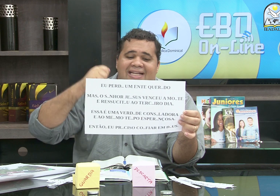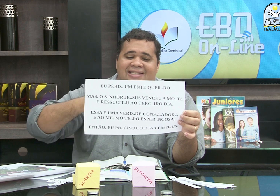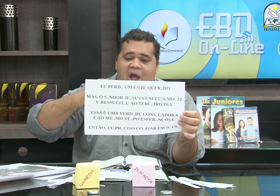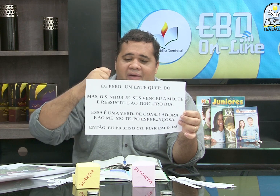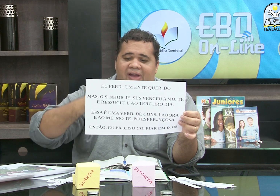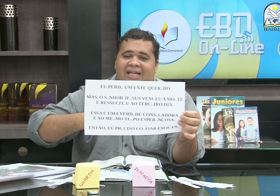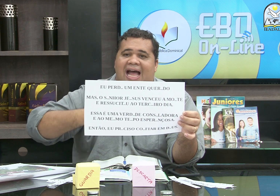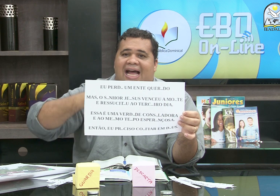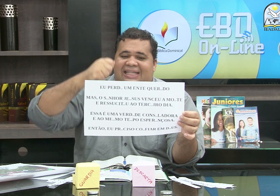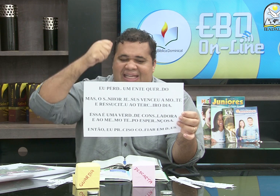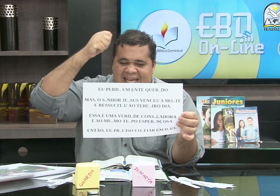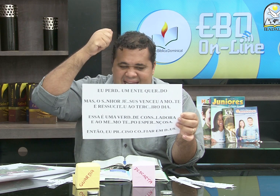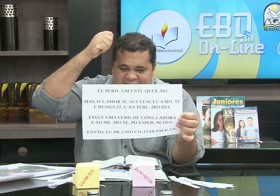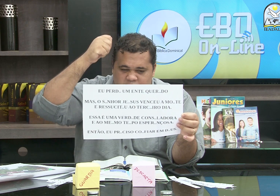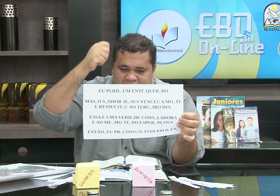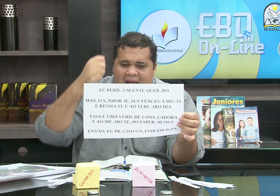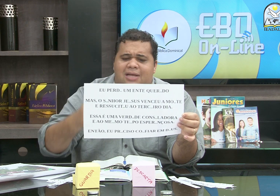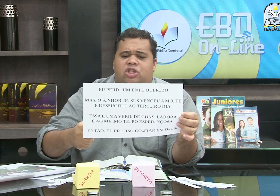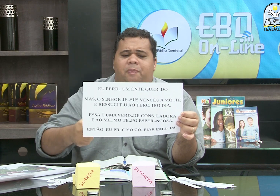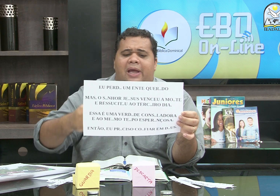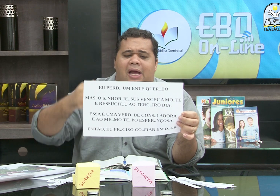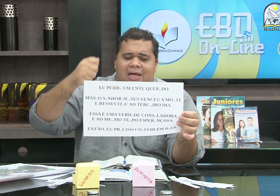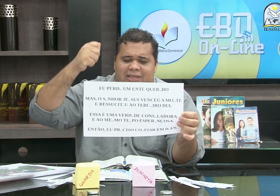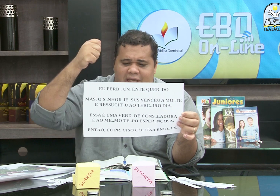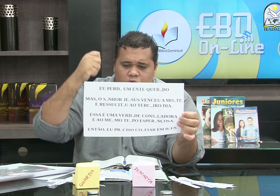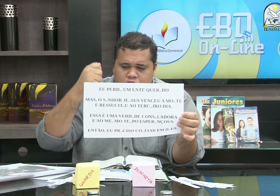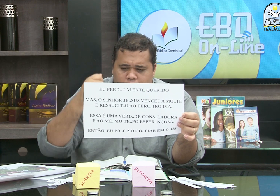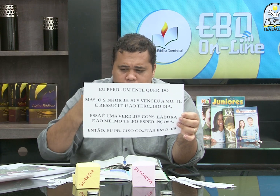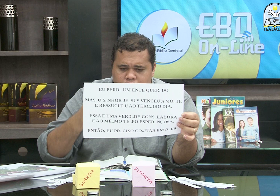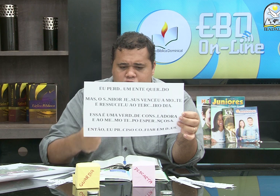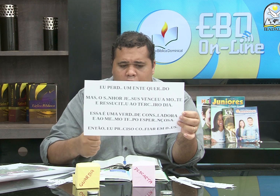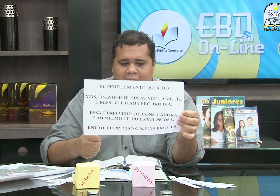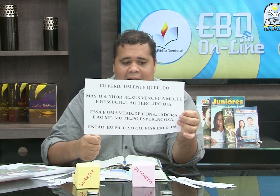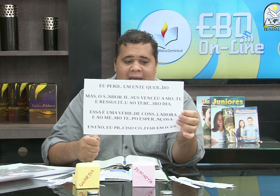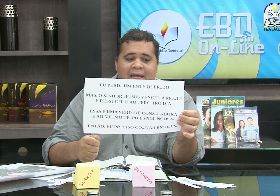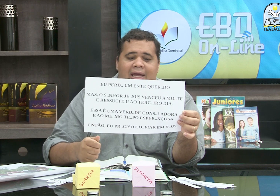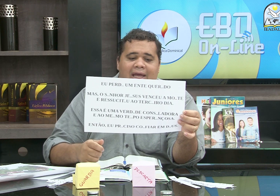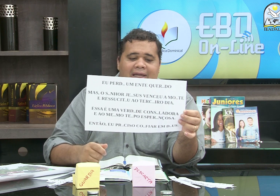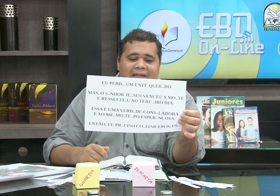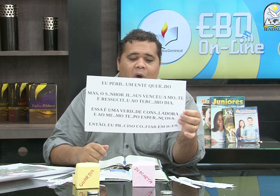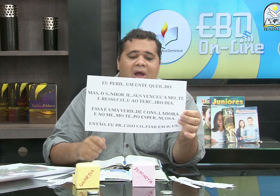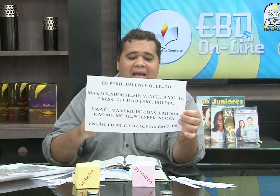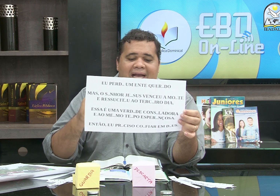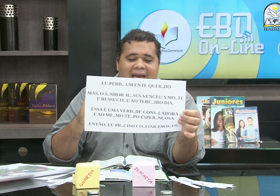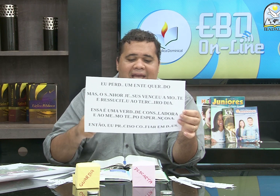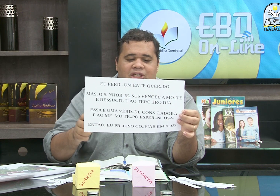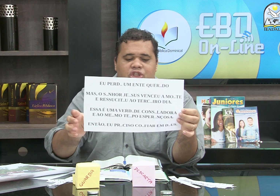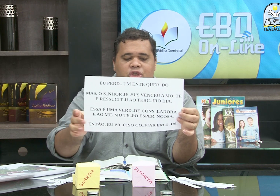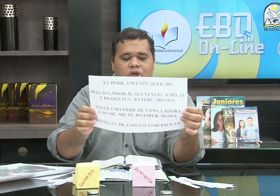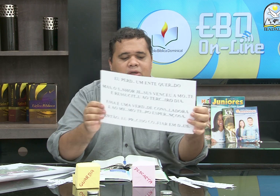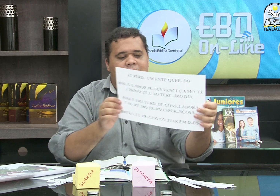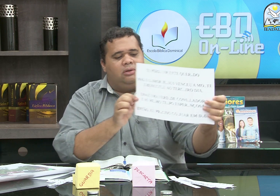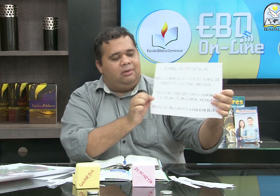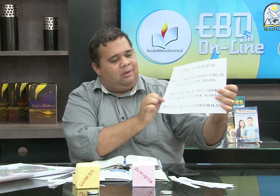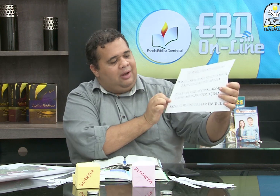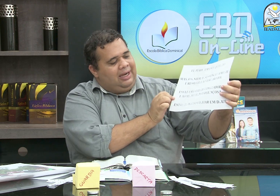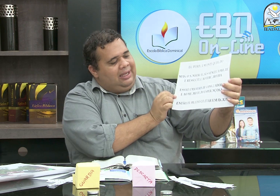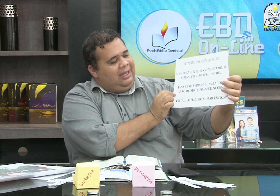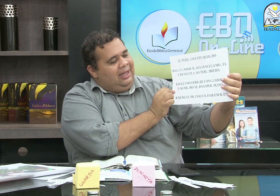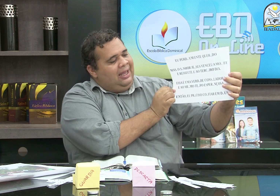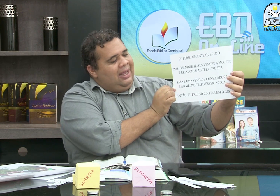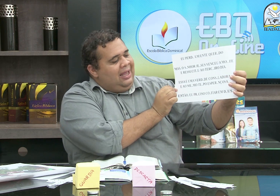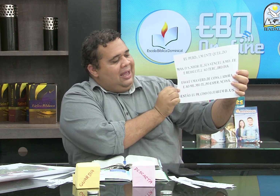é essa é a verdade que nos traz esperança e que nos consola então cristo